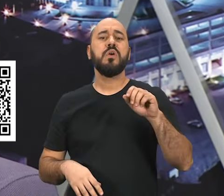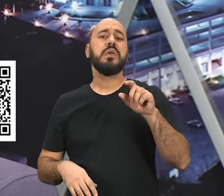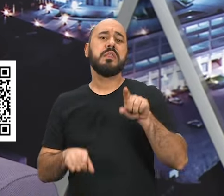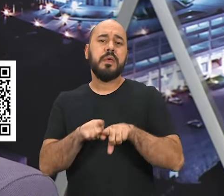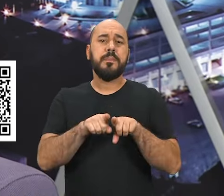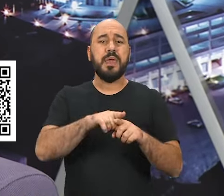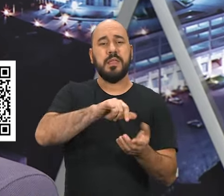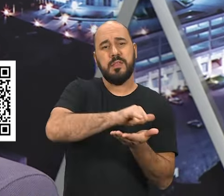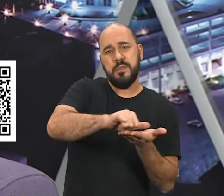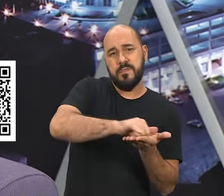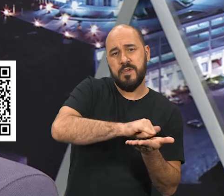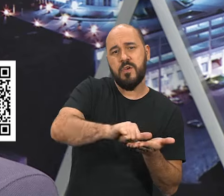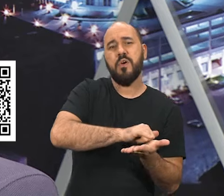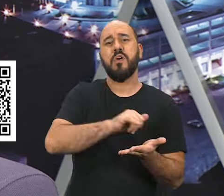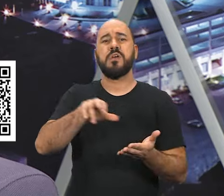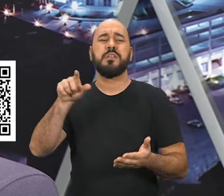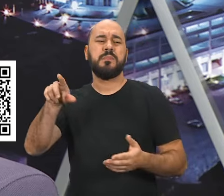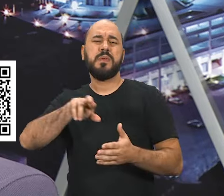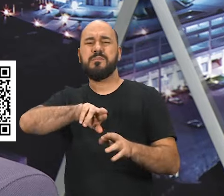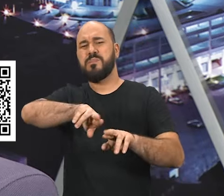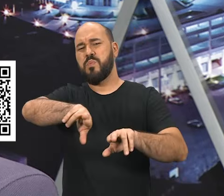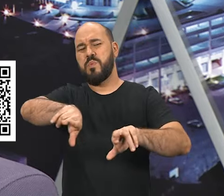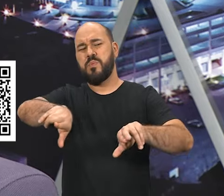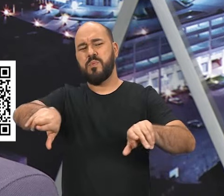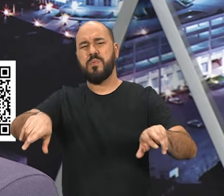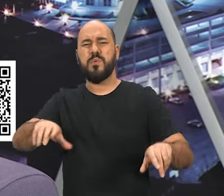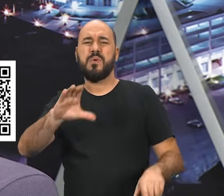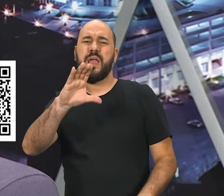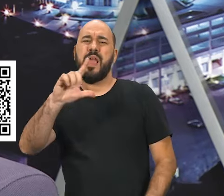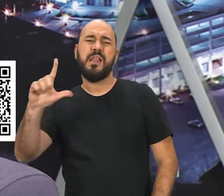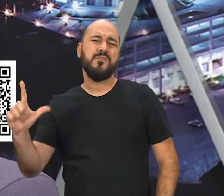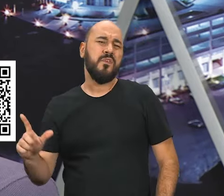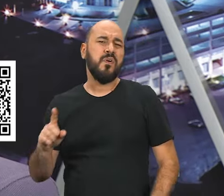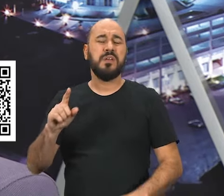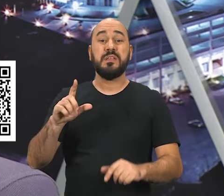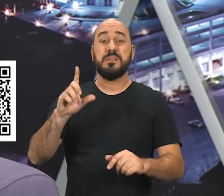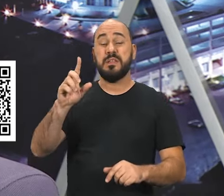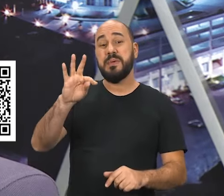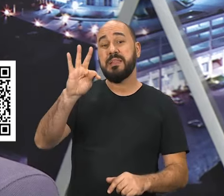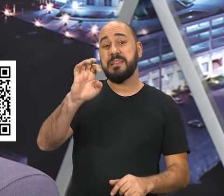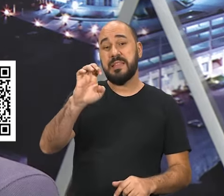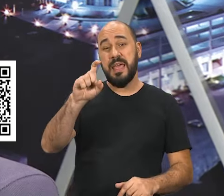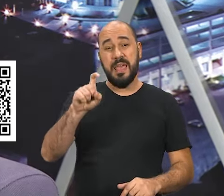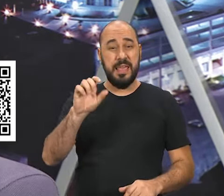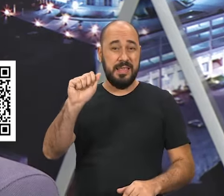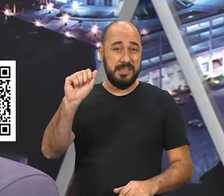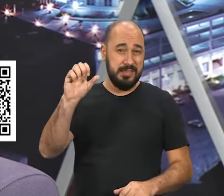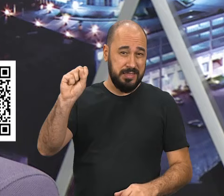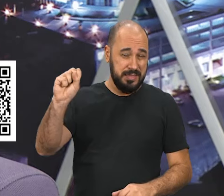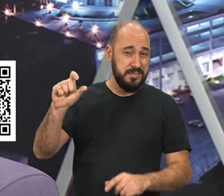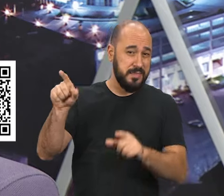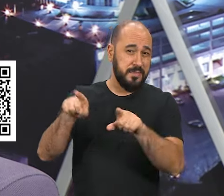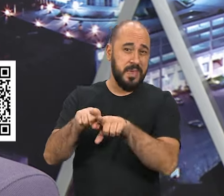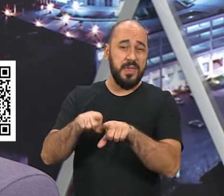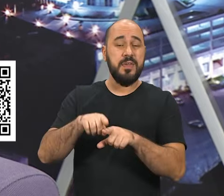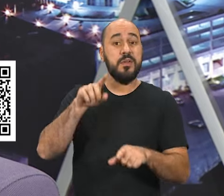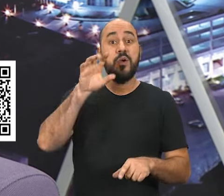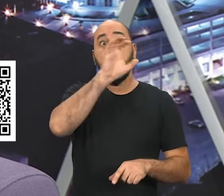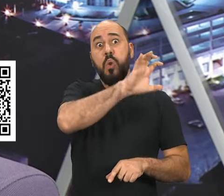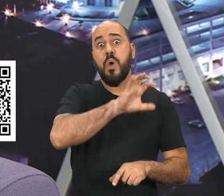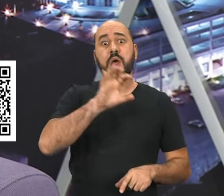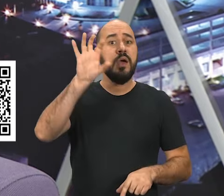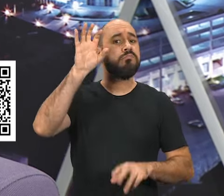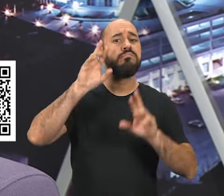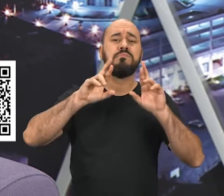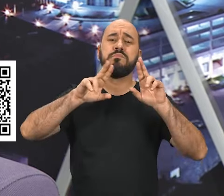Nova York, na Califórnia, também em Dallas, em todo o Texas. Nós temos uma grande audiência em vários lugares